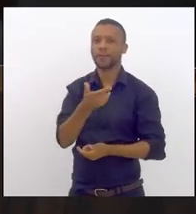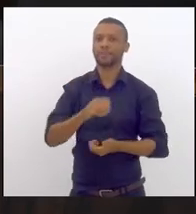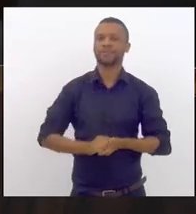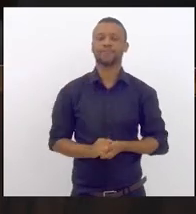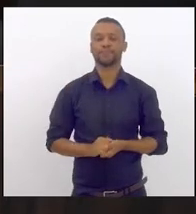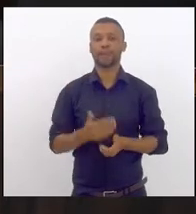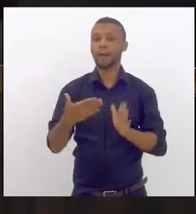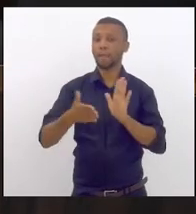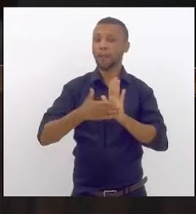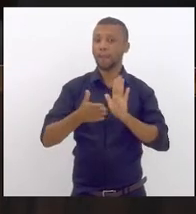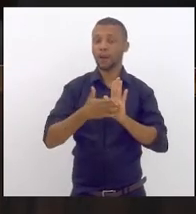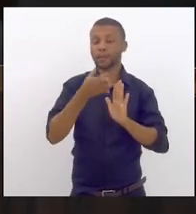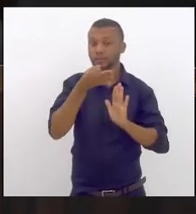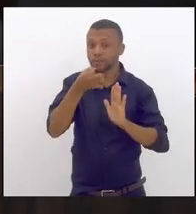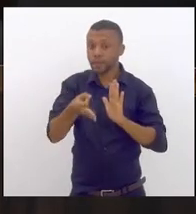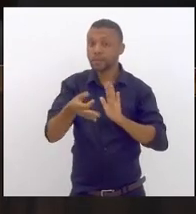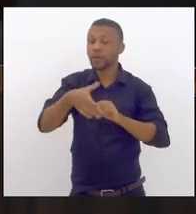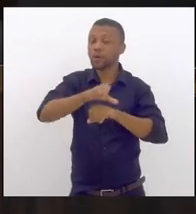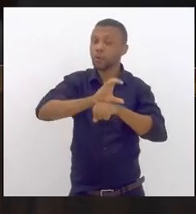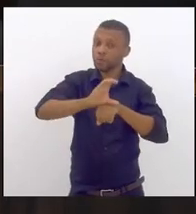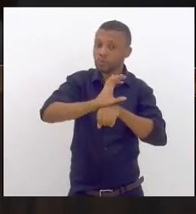Proposta de emenda constitucional número